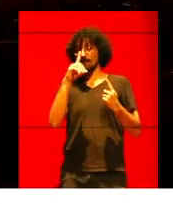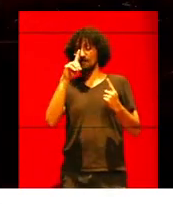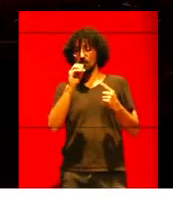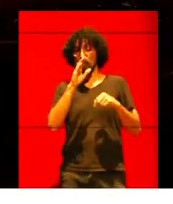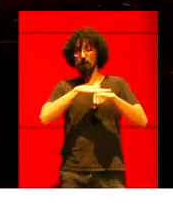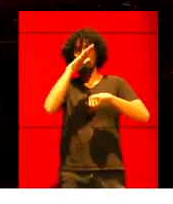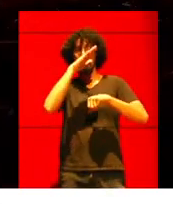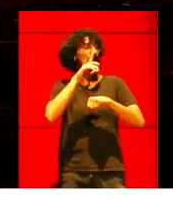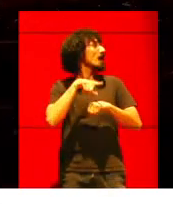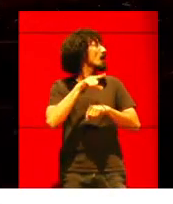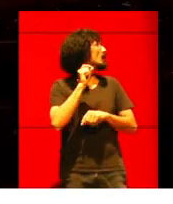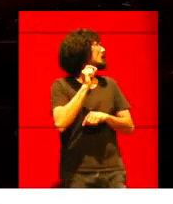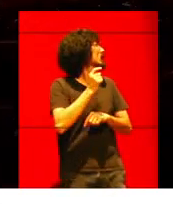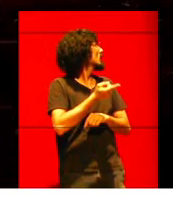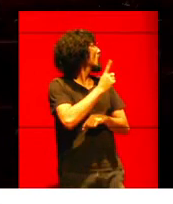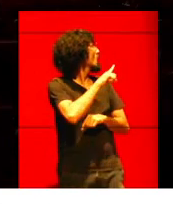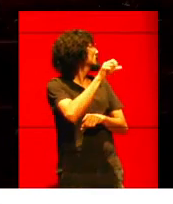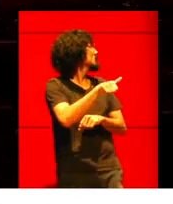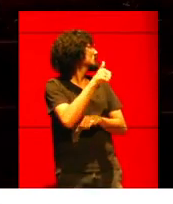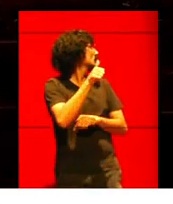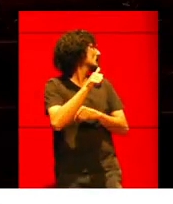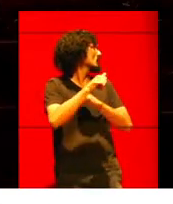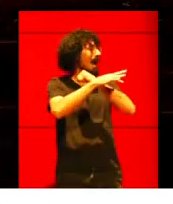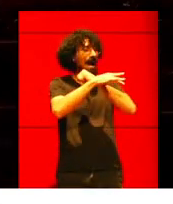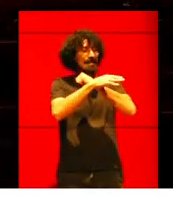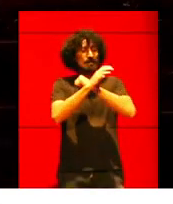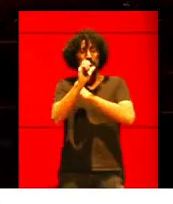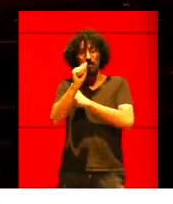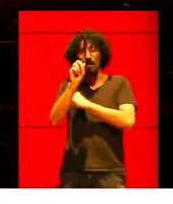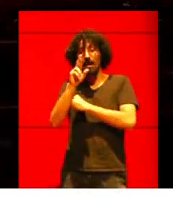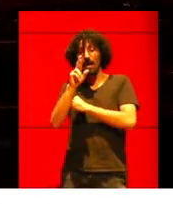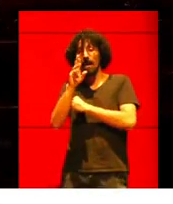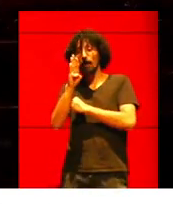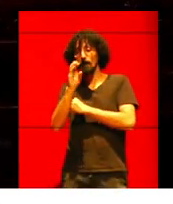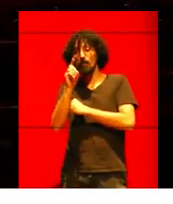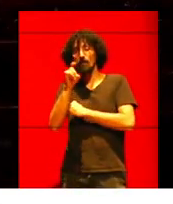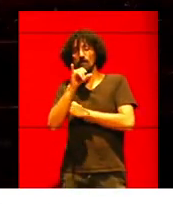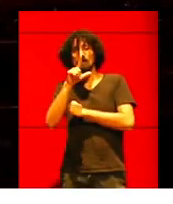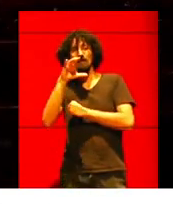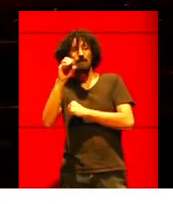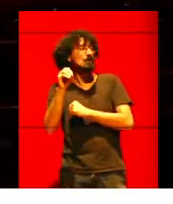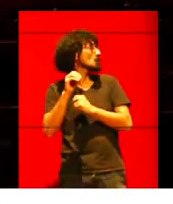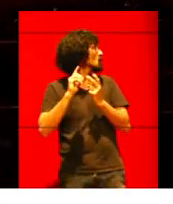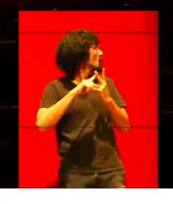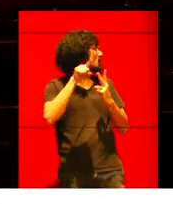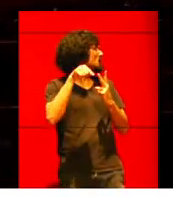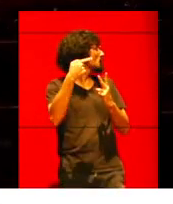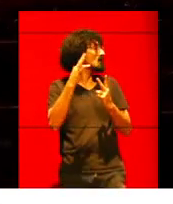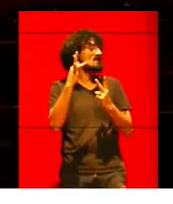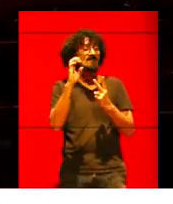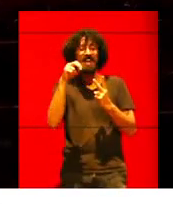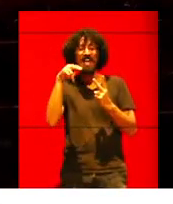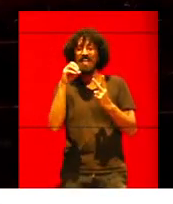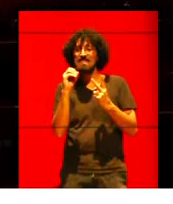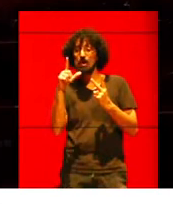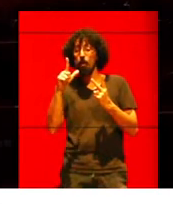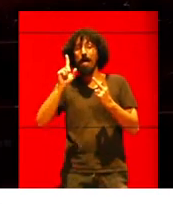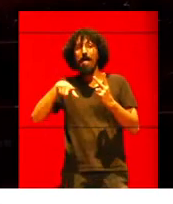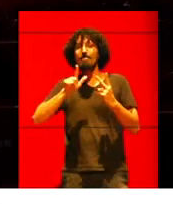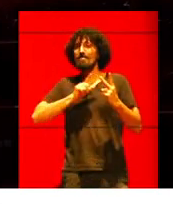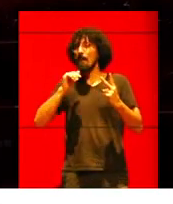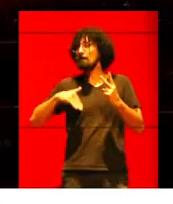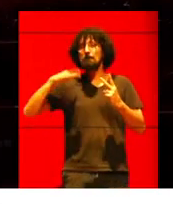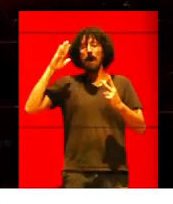quê? Ácido. Depois vem quem? Fenol. Esses são os que têm maior